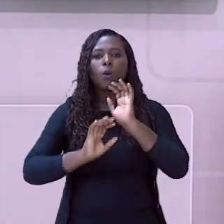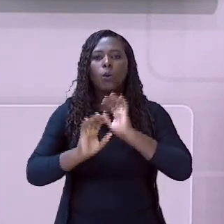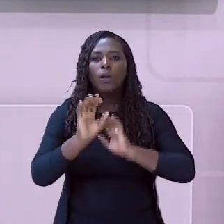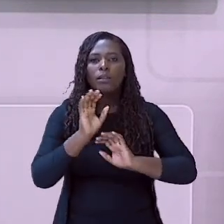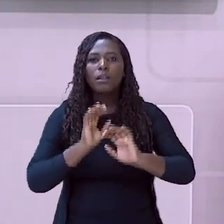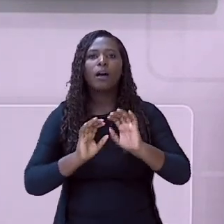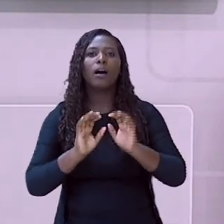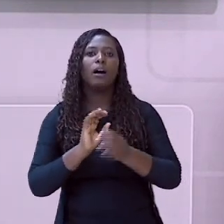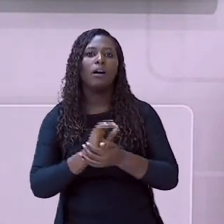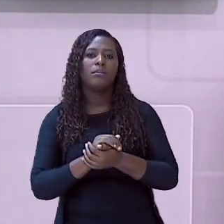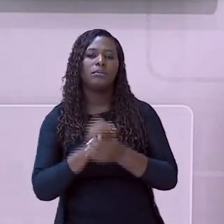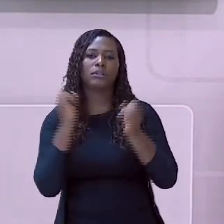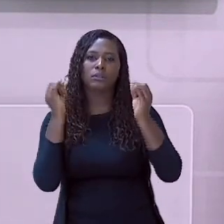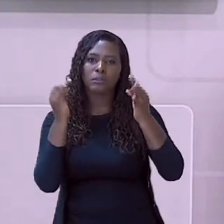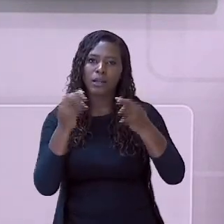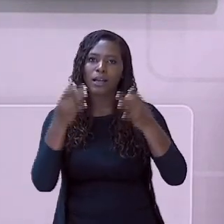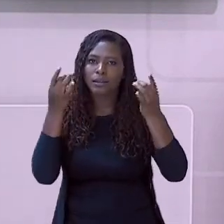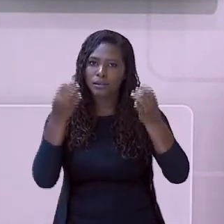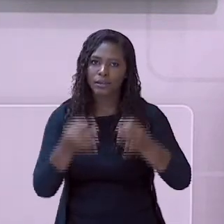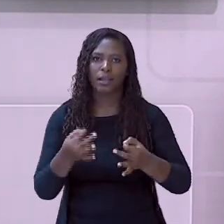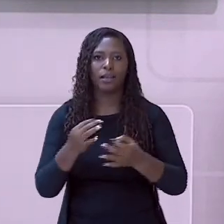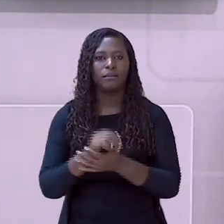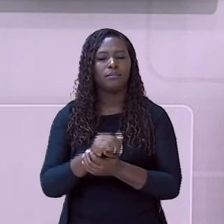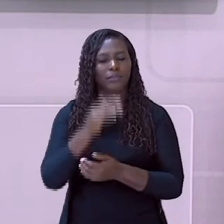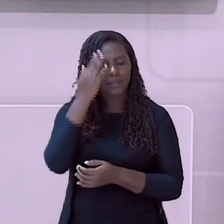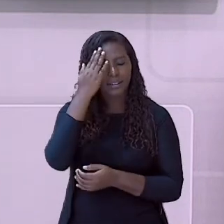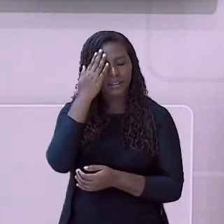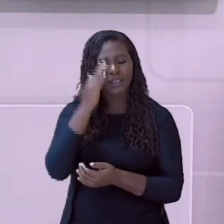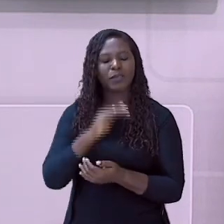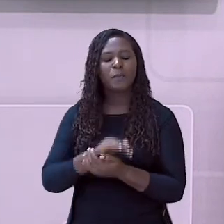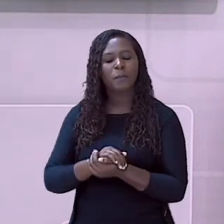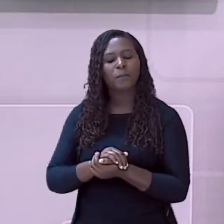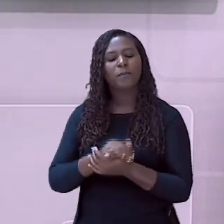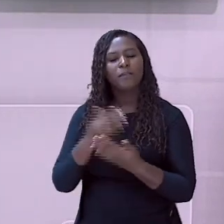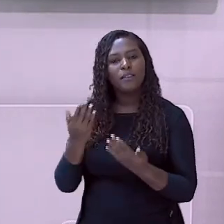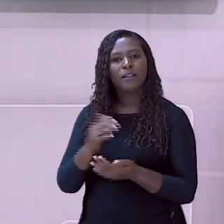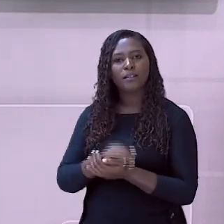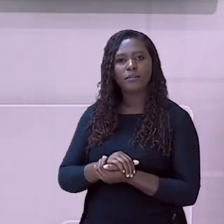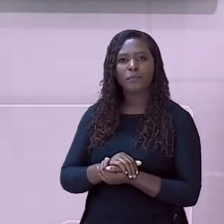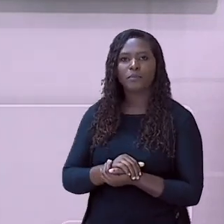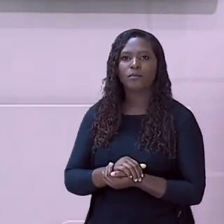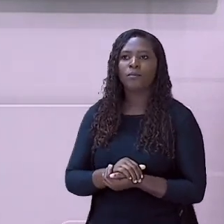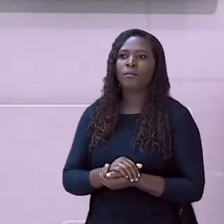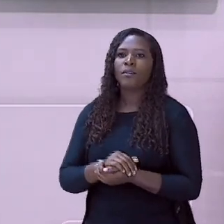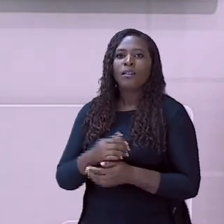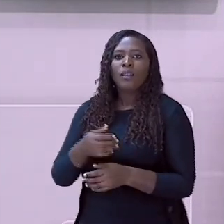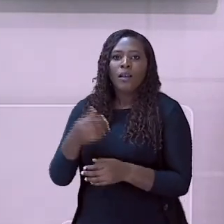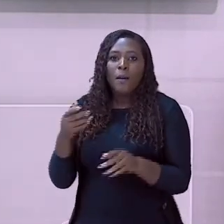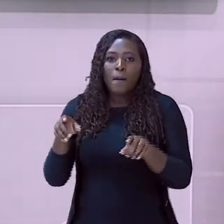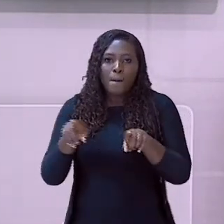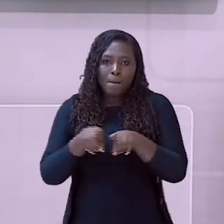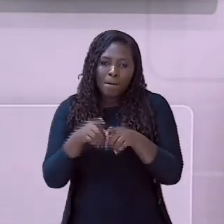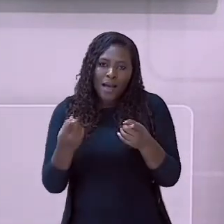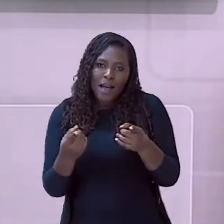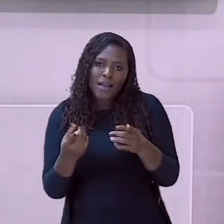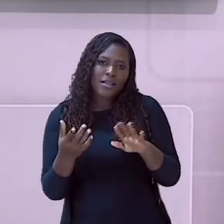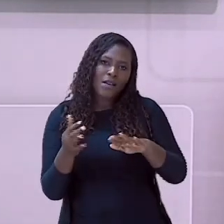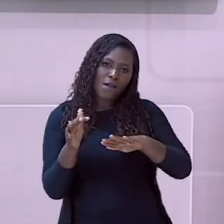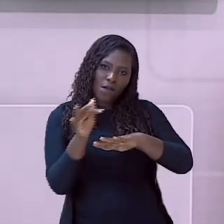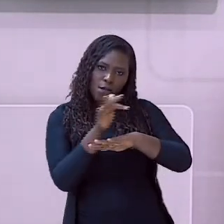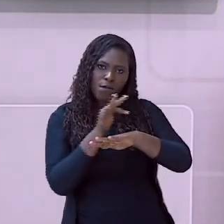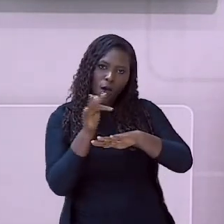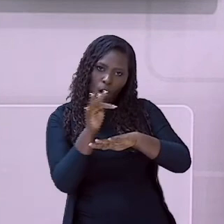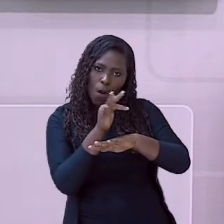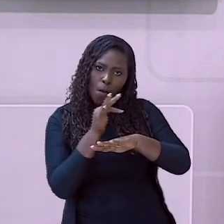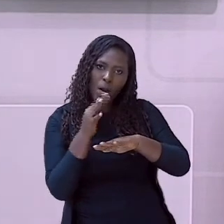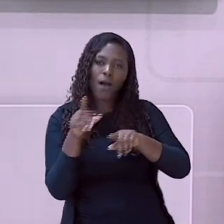linguagem informal, geralmente é quando eu tenho alguma entrevista assim, de um esporte, alguma coisa